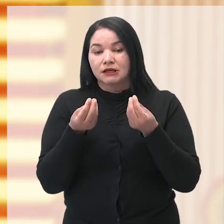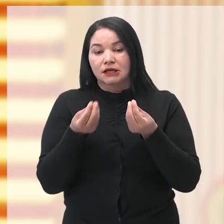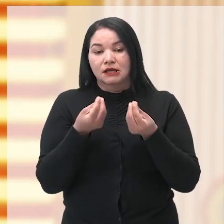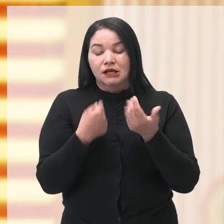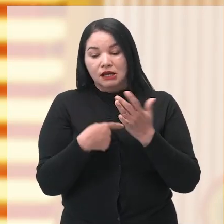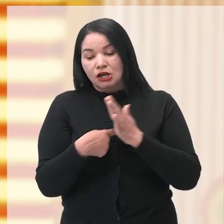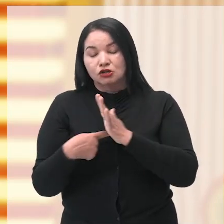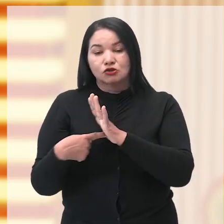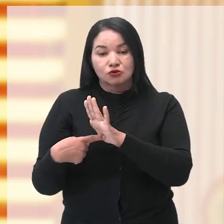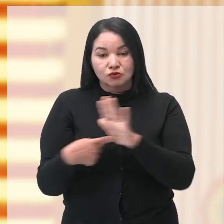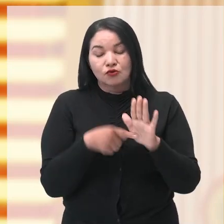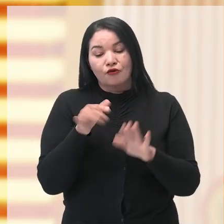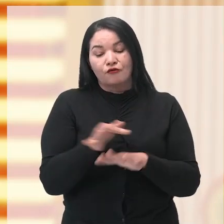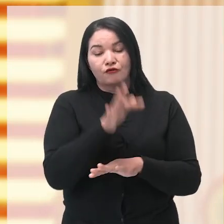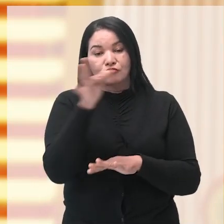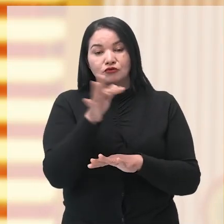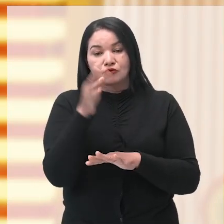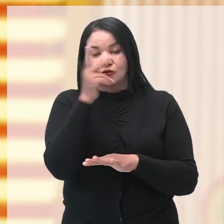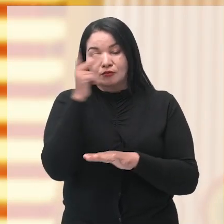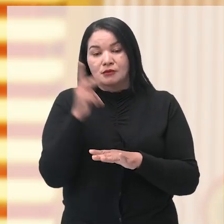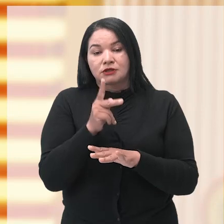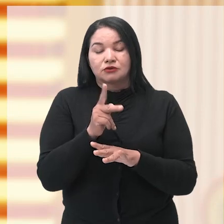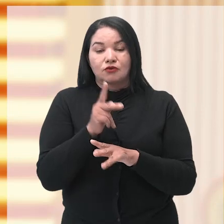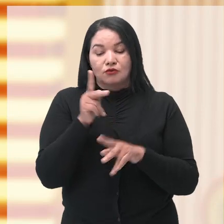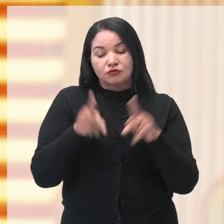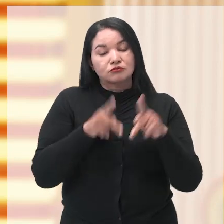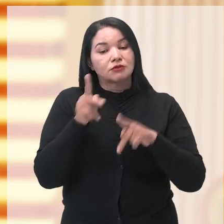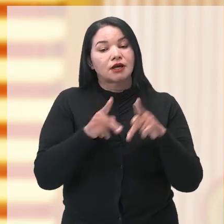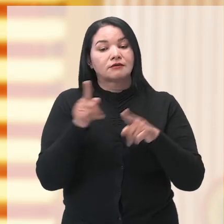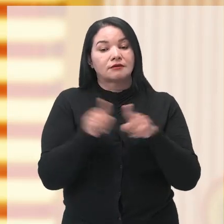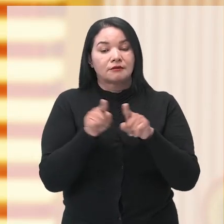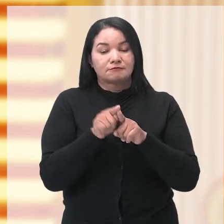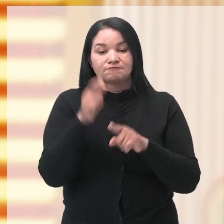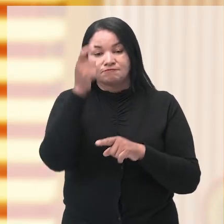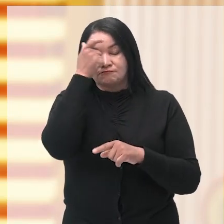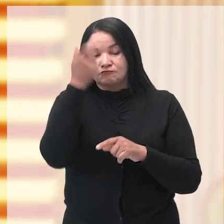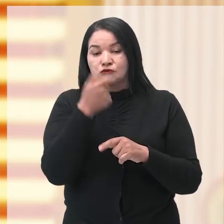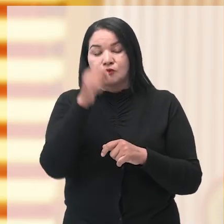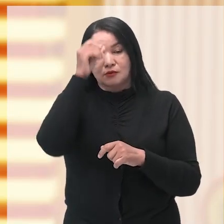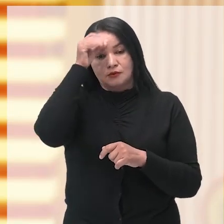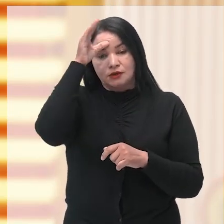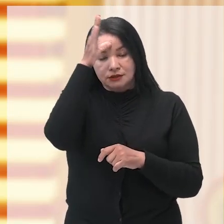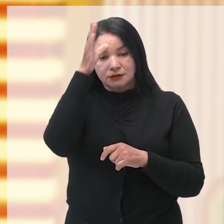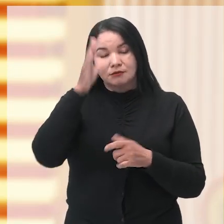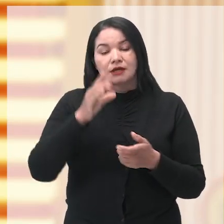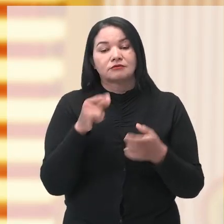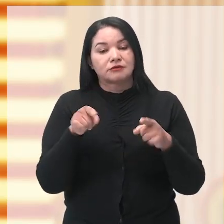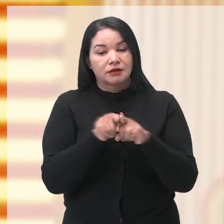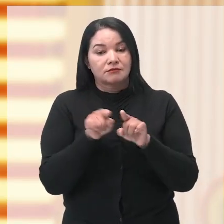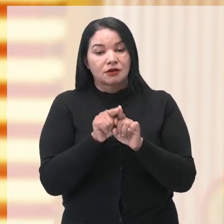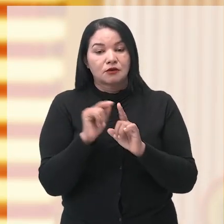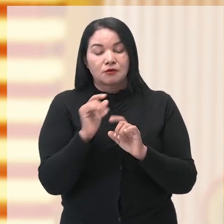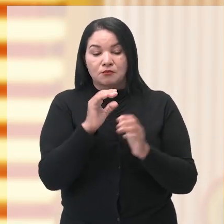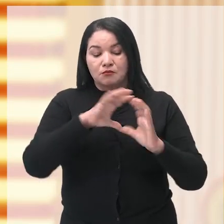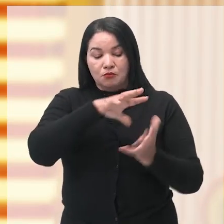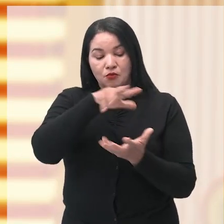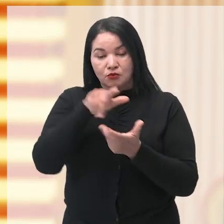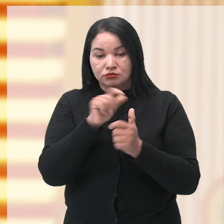né, para as futuras gerações esse conhecimento, a fim de tornarmos o nosso mundo melhor.